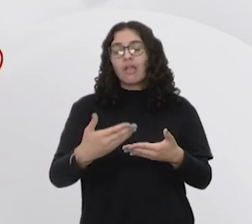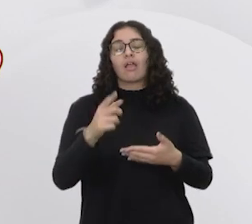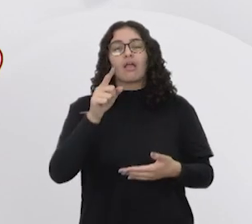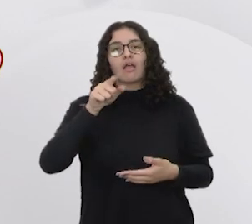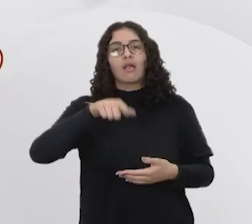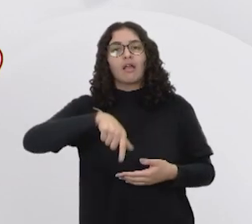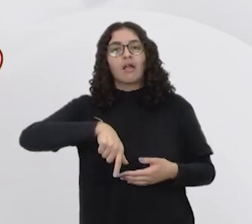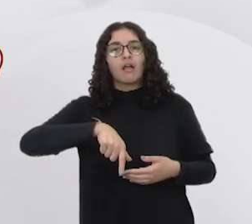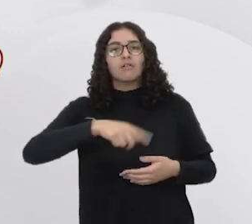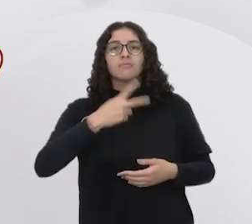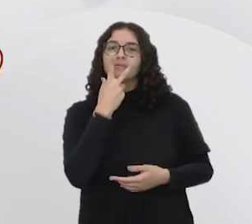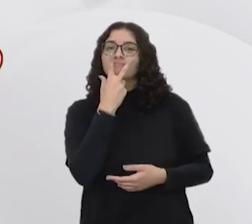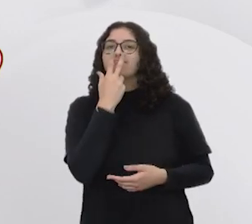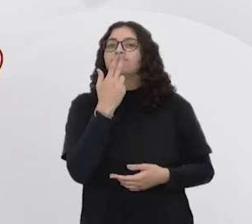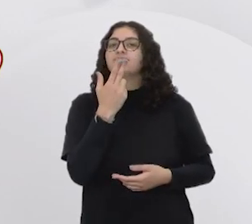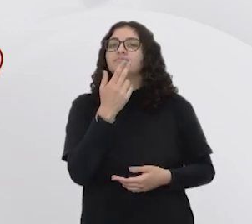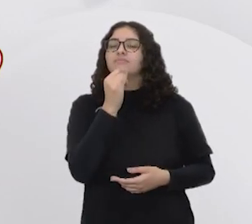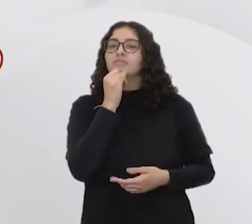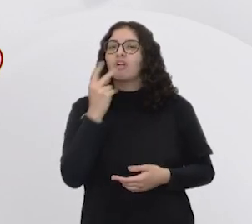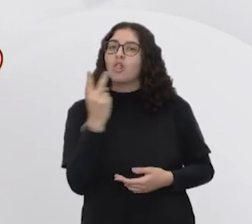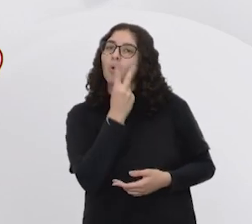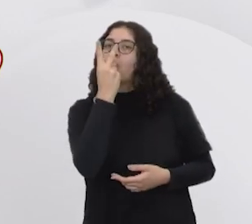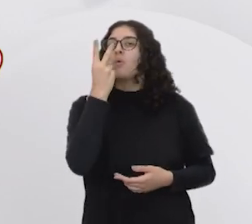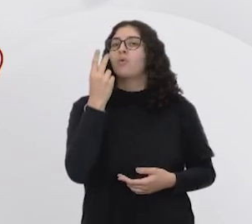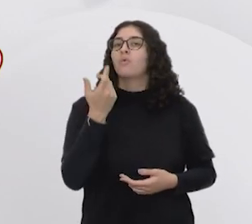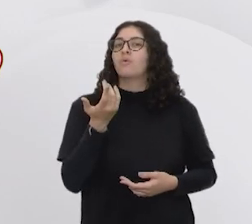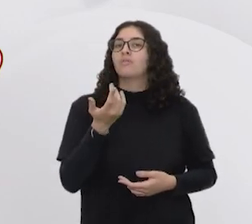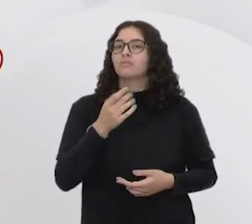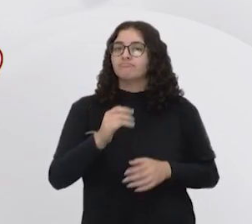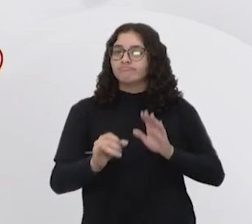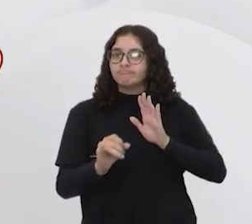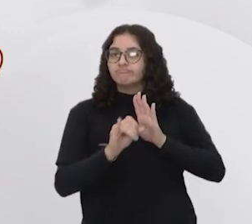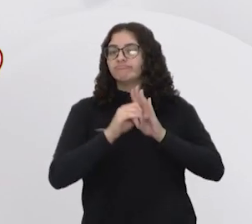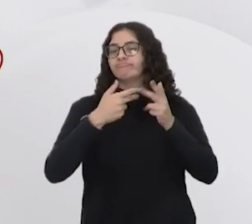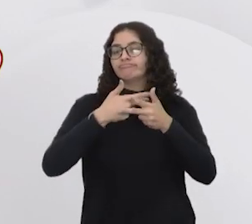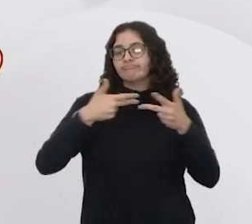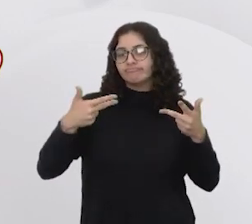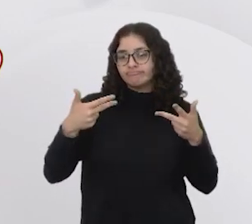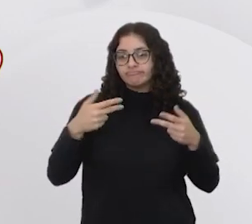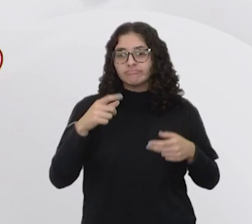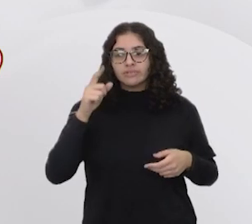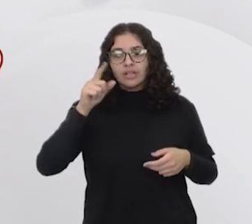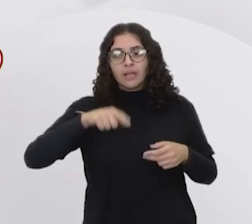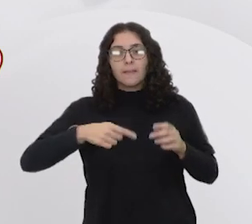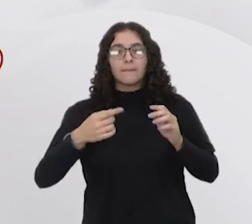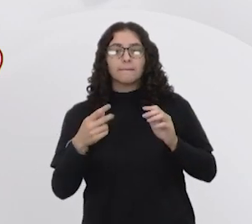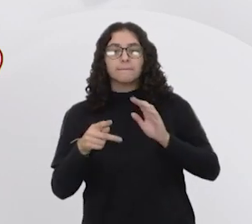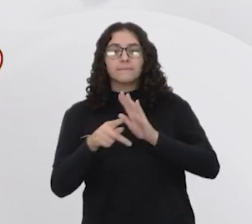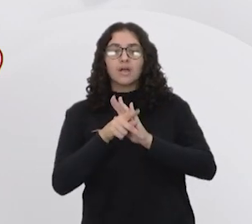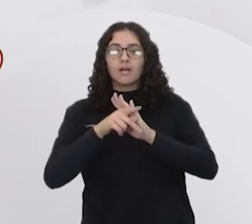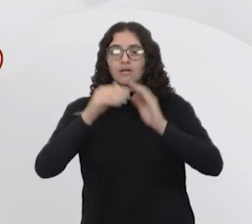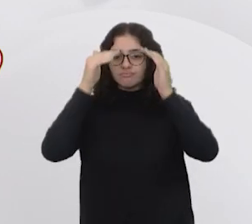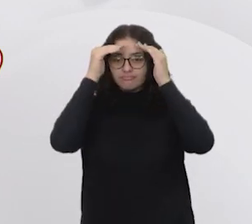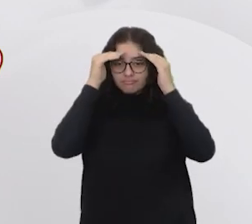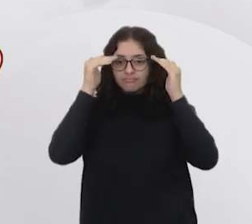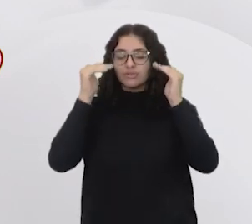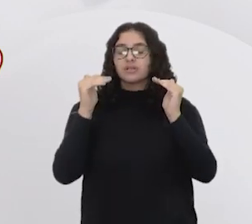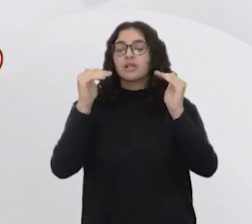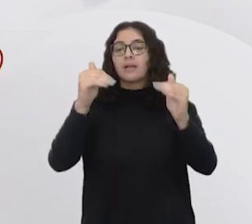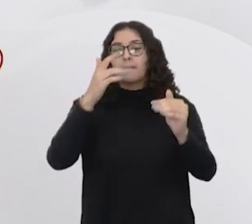de expressão de valores, identidades, em uma perspectiva democrática e de respeito